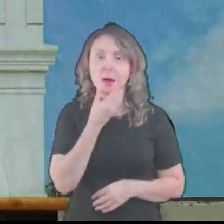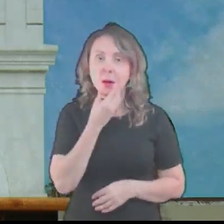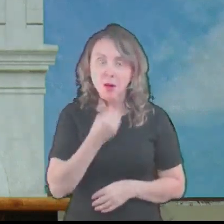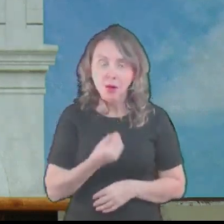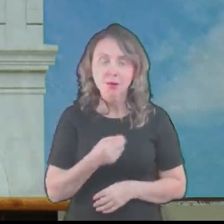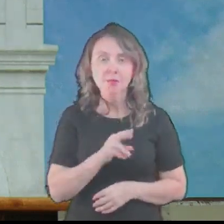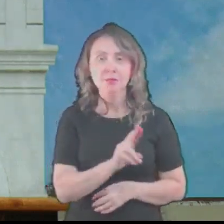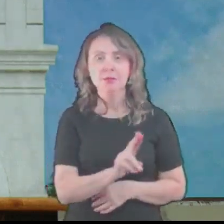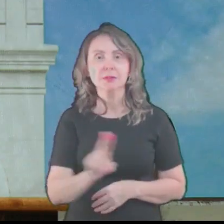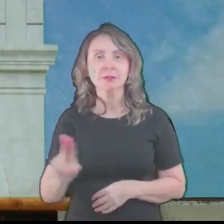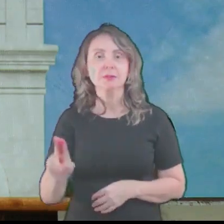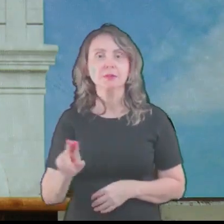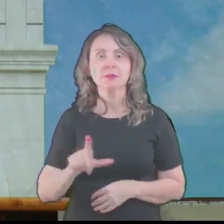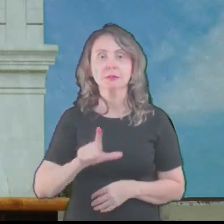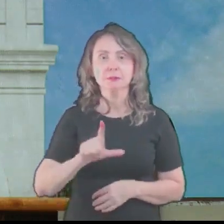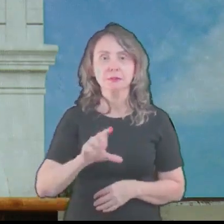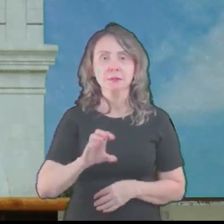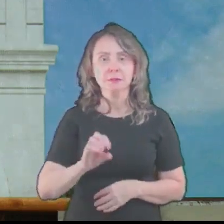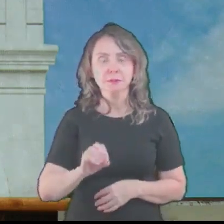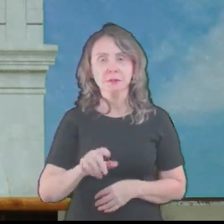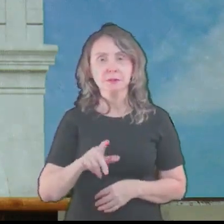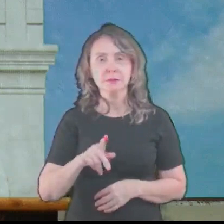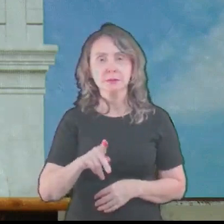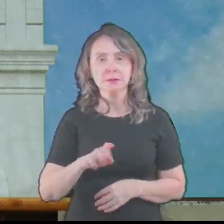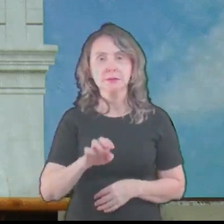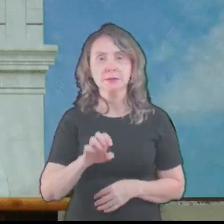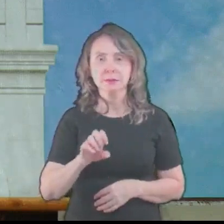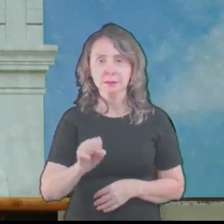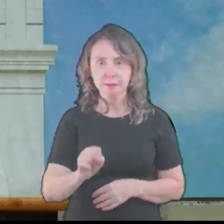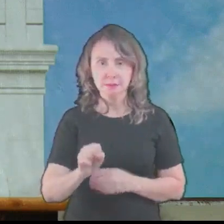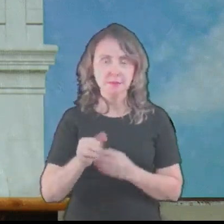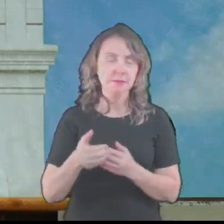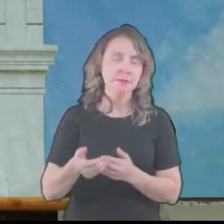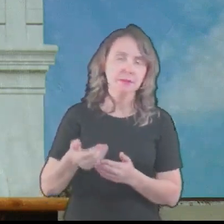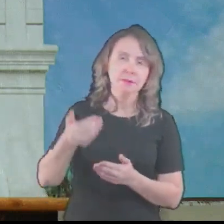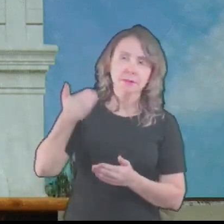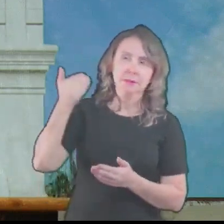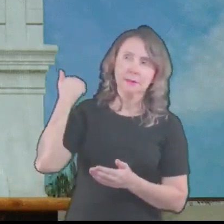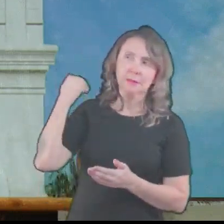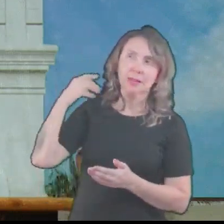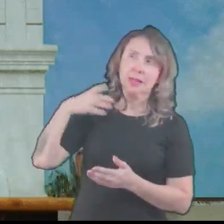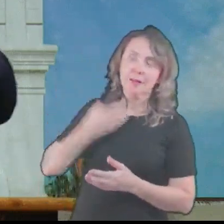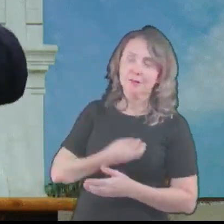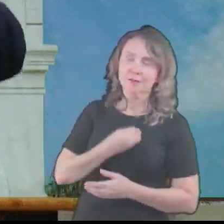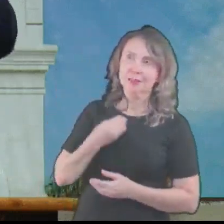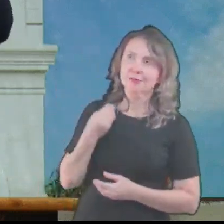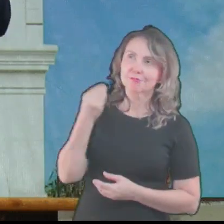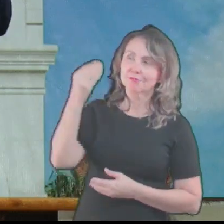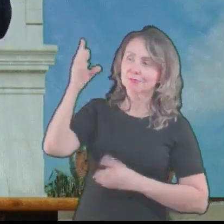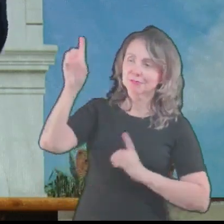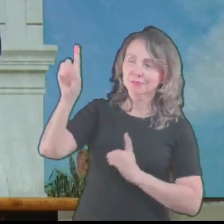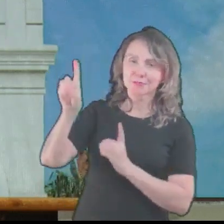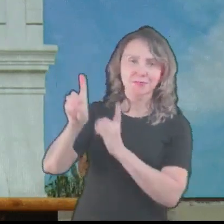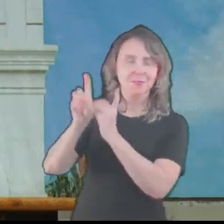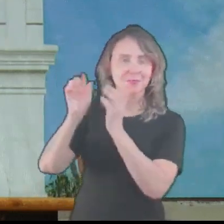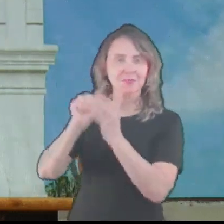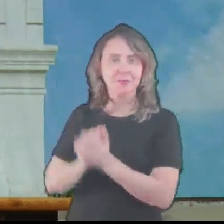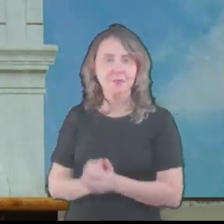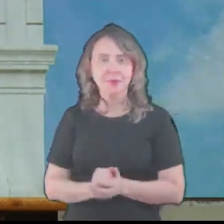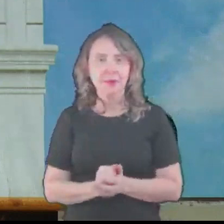o discipulado, mas que um dia se encontrou com um maravilhoso psicólogo. Não